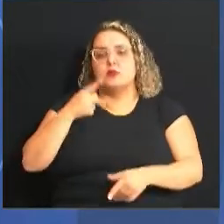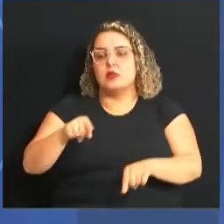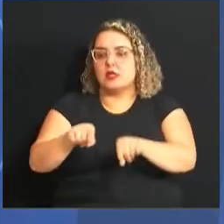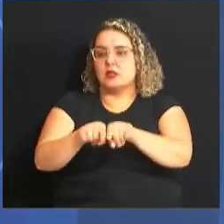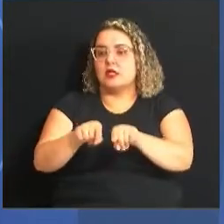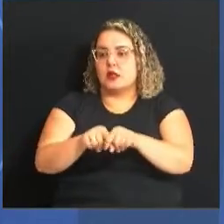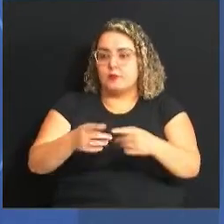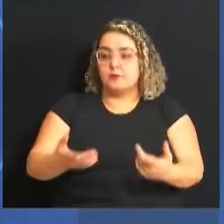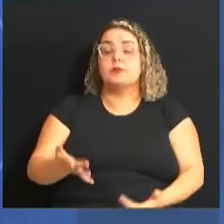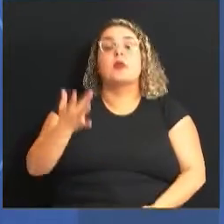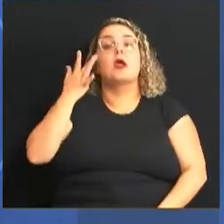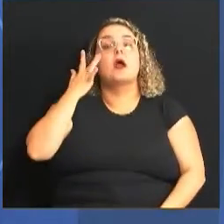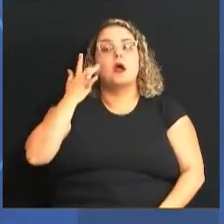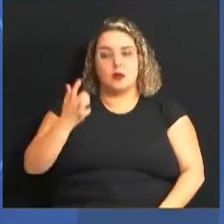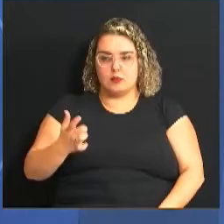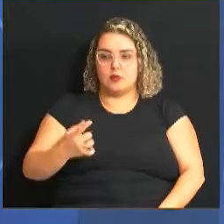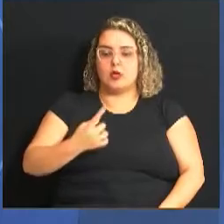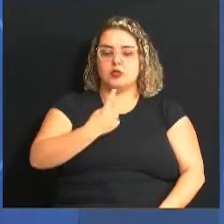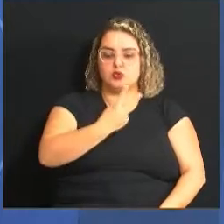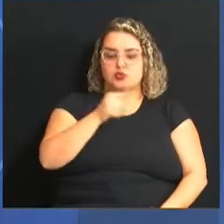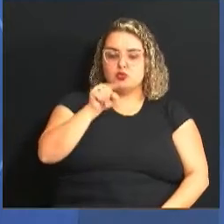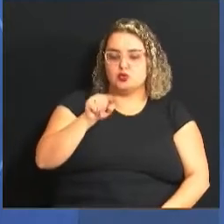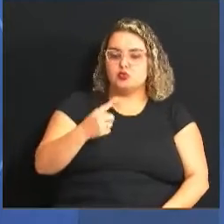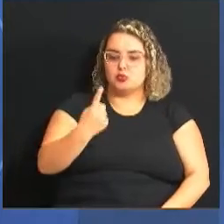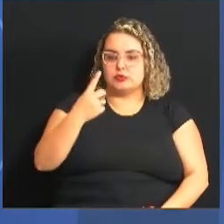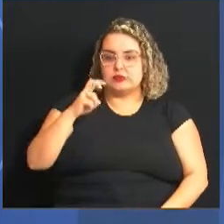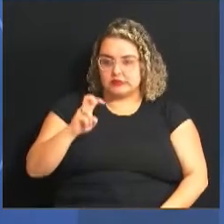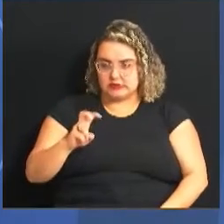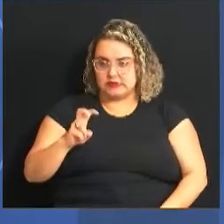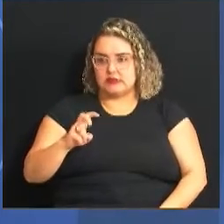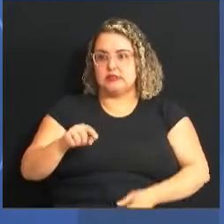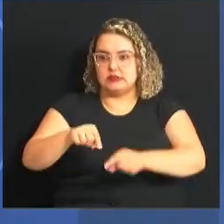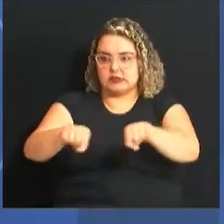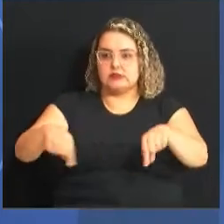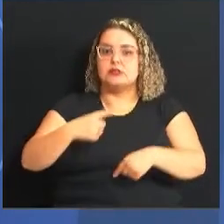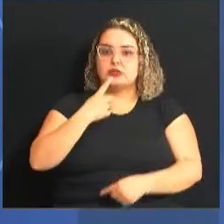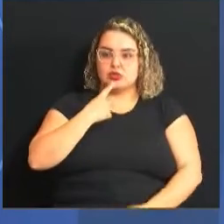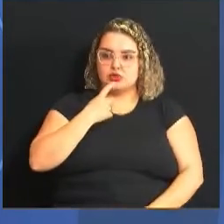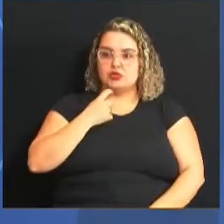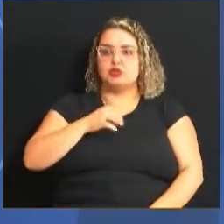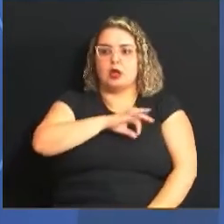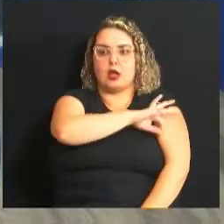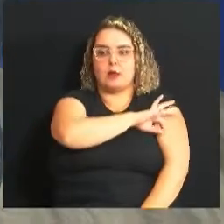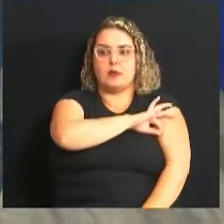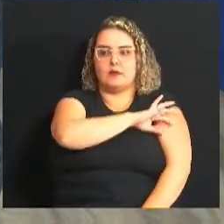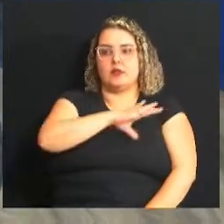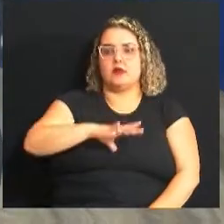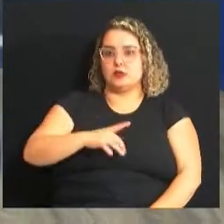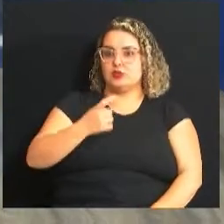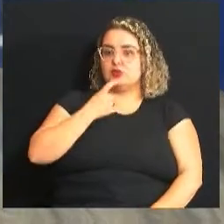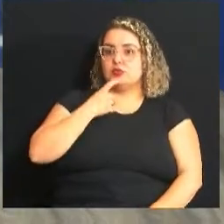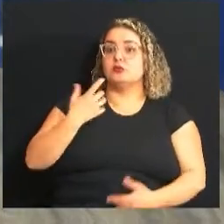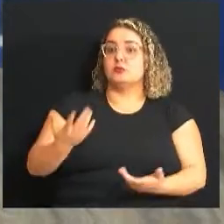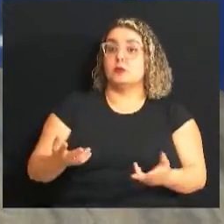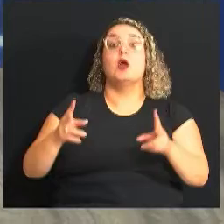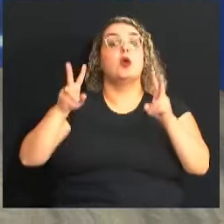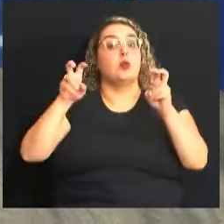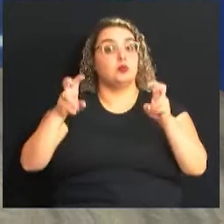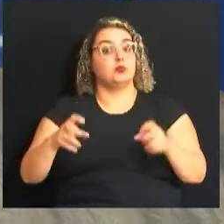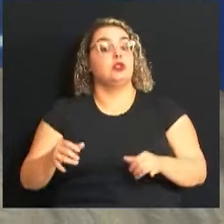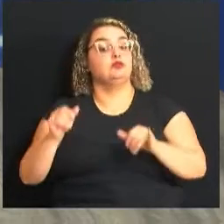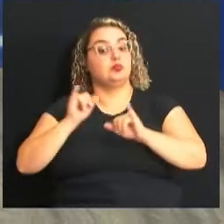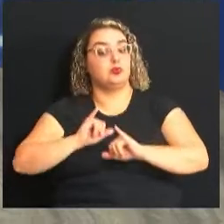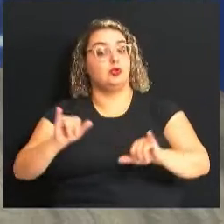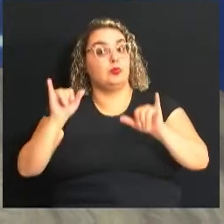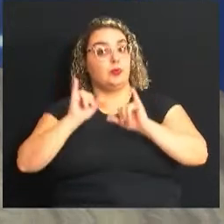é amanhã, 2h15 da tarde, no Salão Vermelho da Prefeitura Municipal de Campinas. Assunto que está sendo bastante debatido,